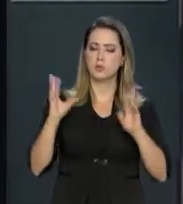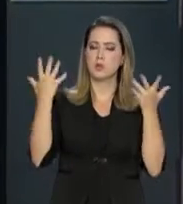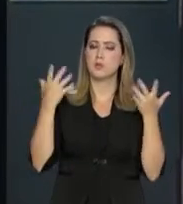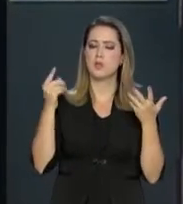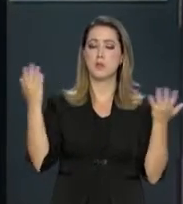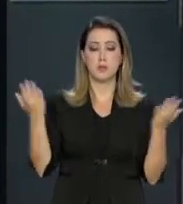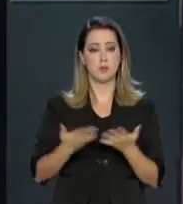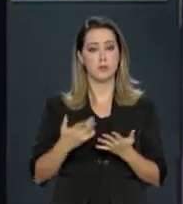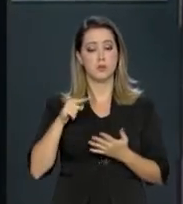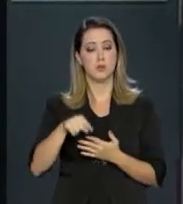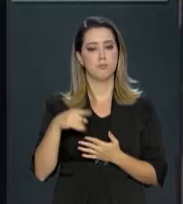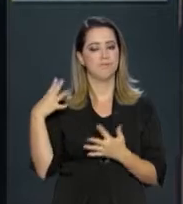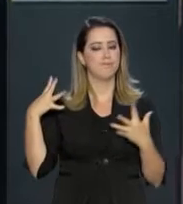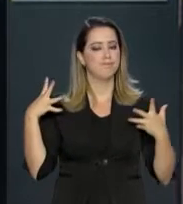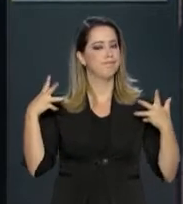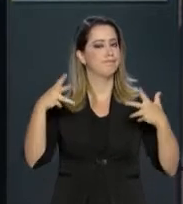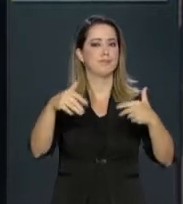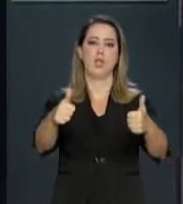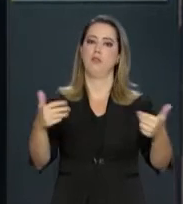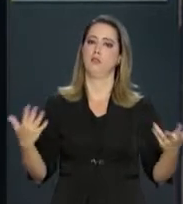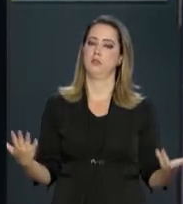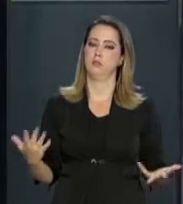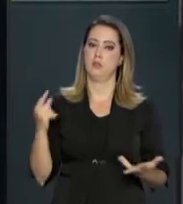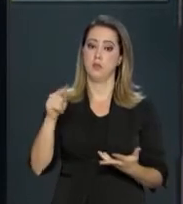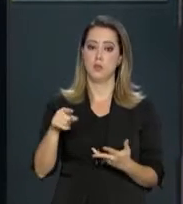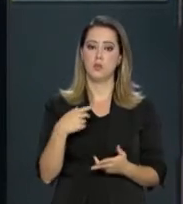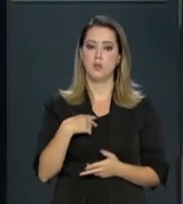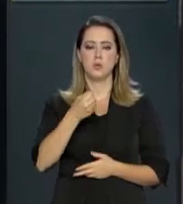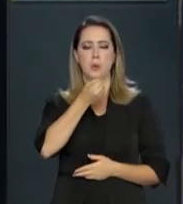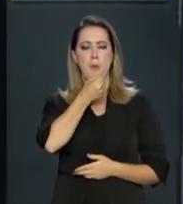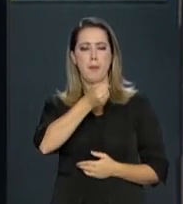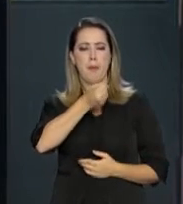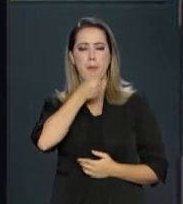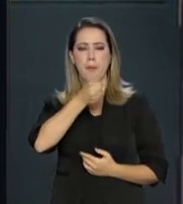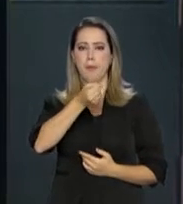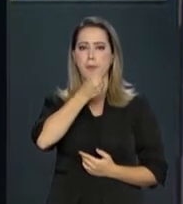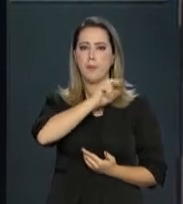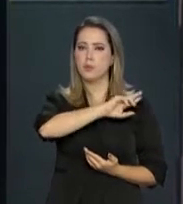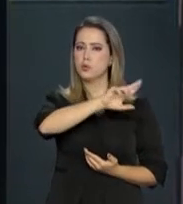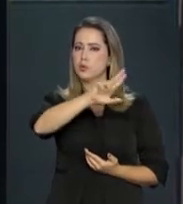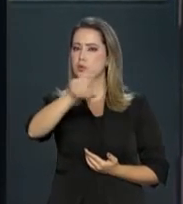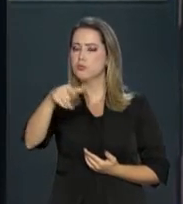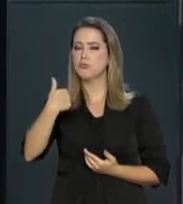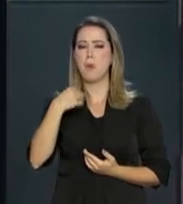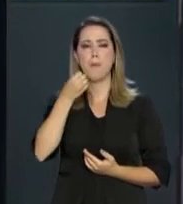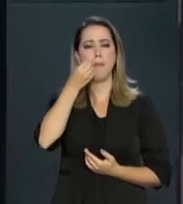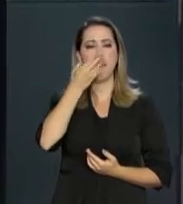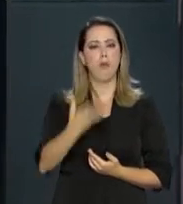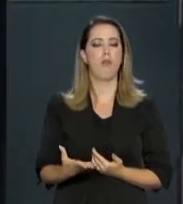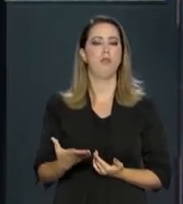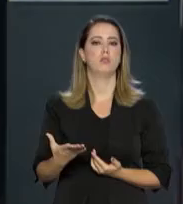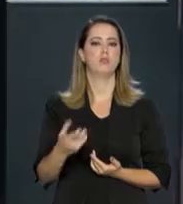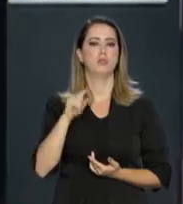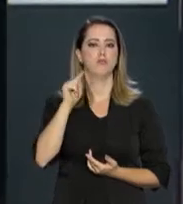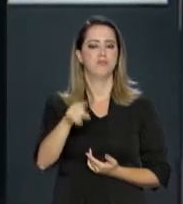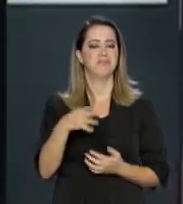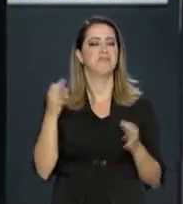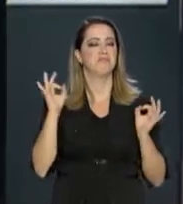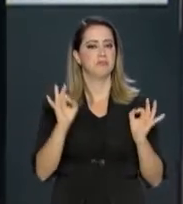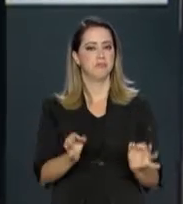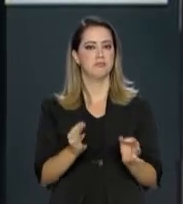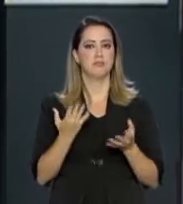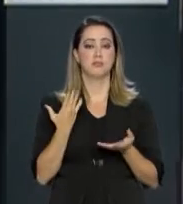solenidade extraordinária, com discursos de uma suavidade